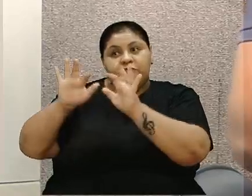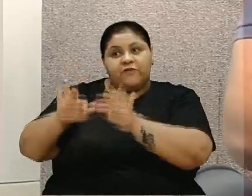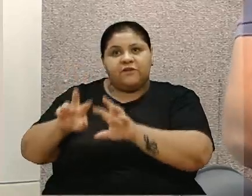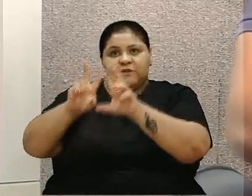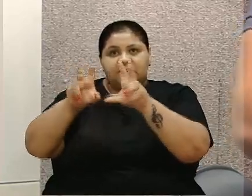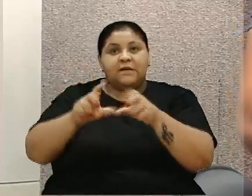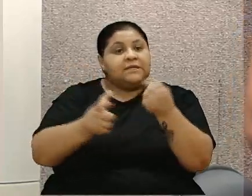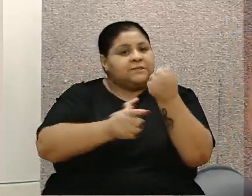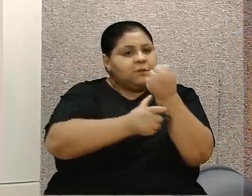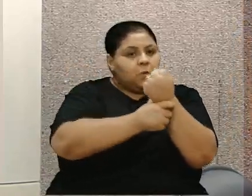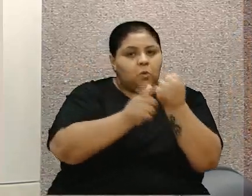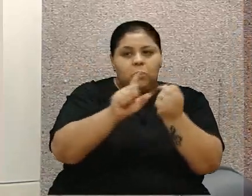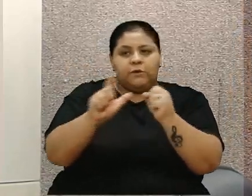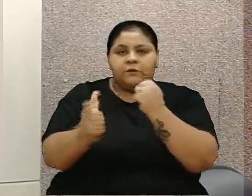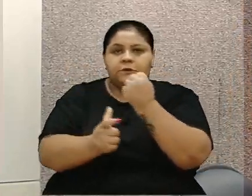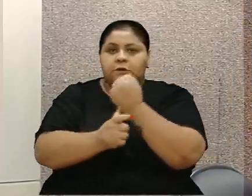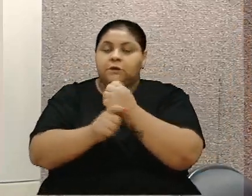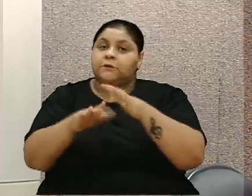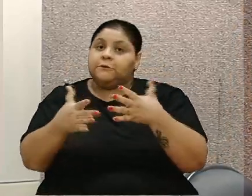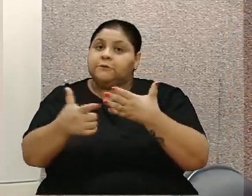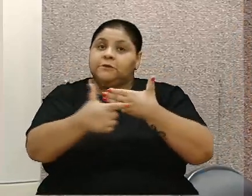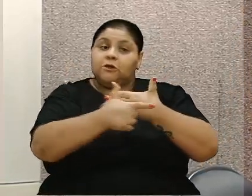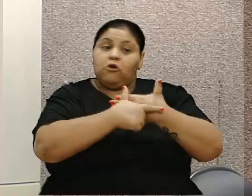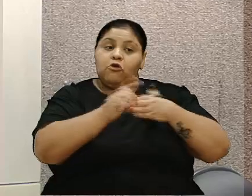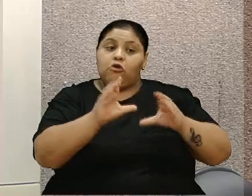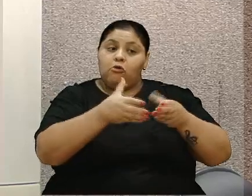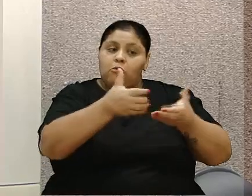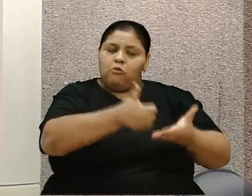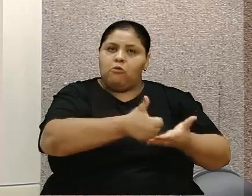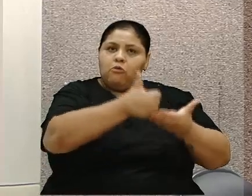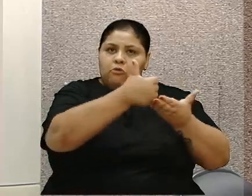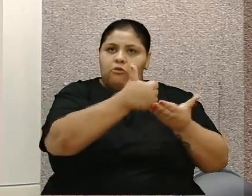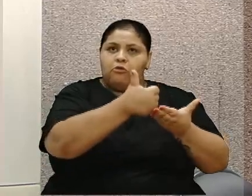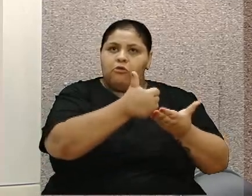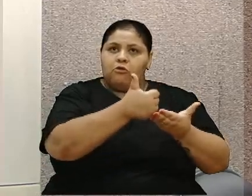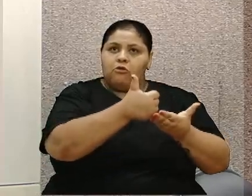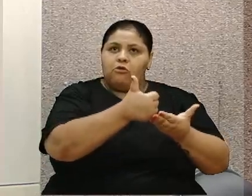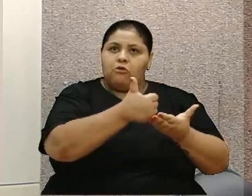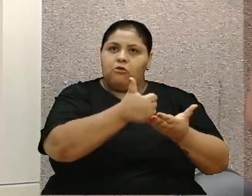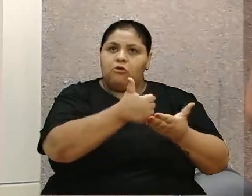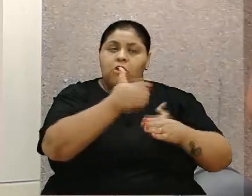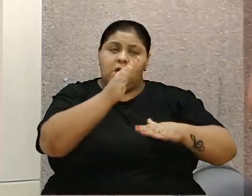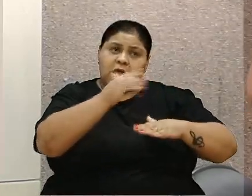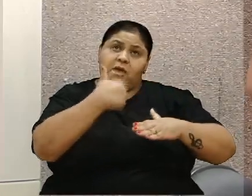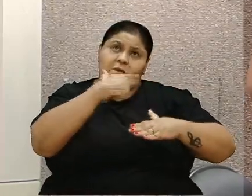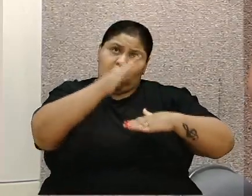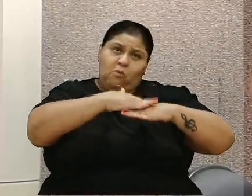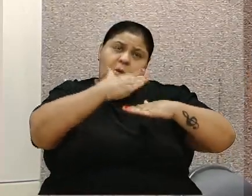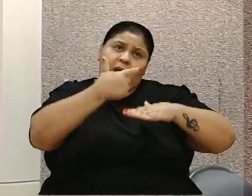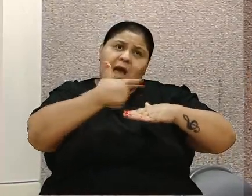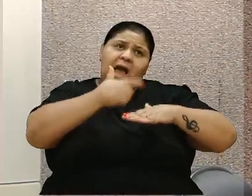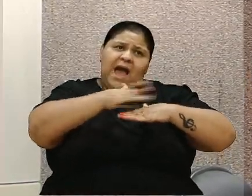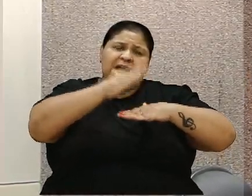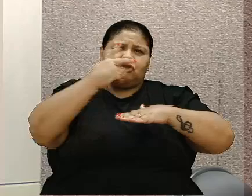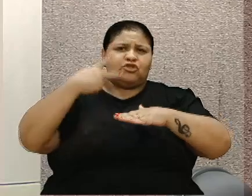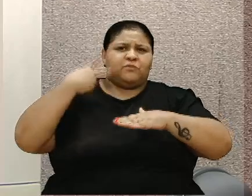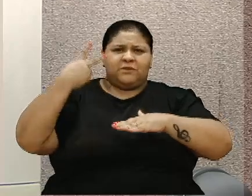seguro ou não é seguro? Então, o papel da frente, enquanto uma frente política, eu acho que mais política do que técnica, obviamente, mas ela